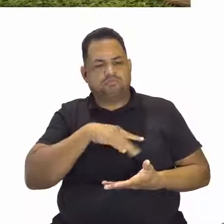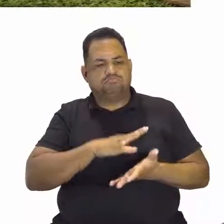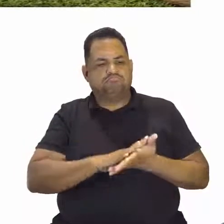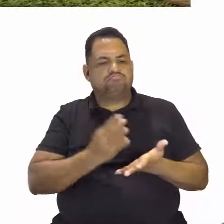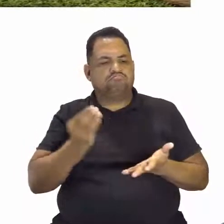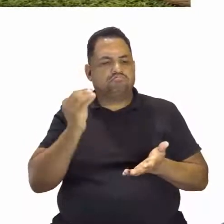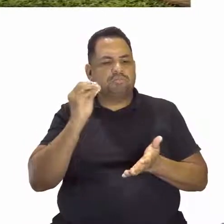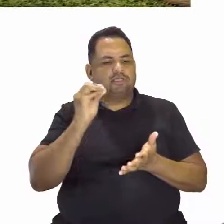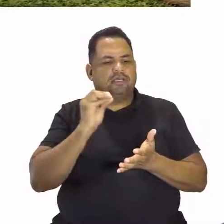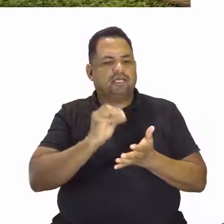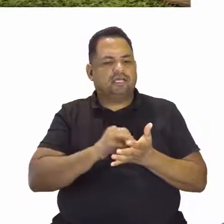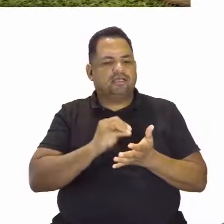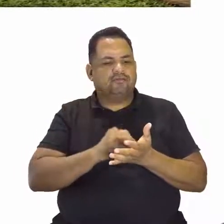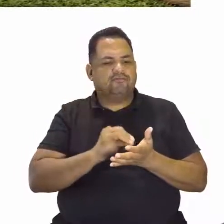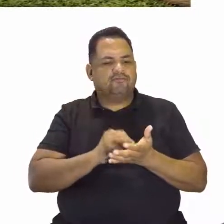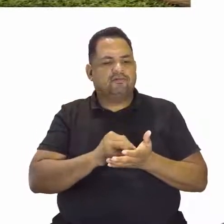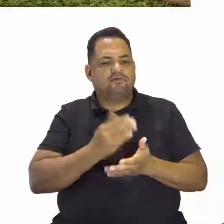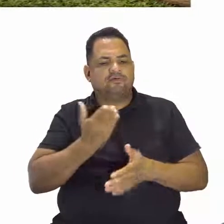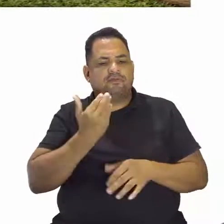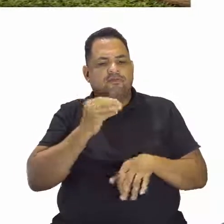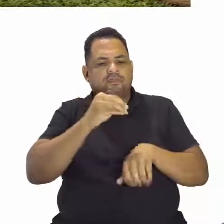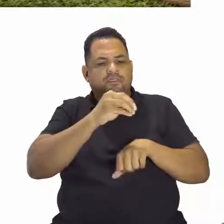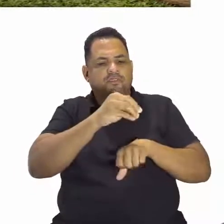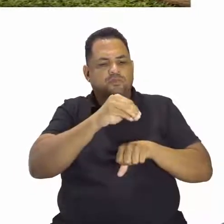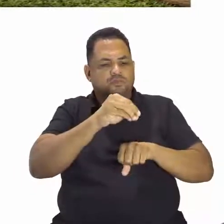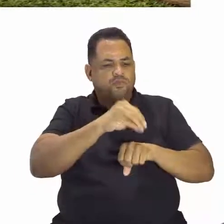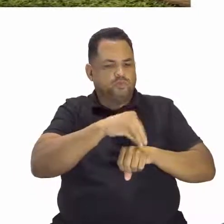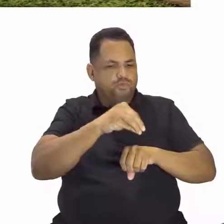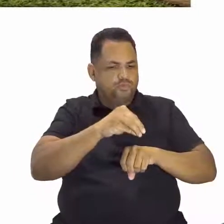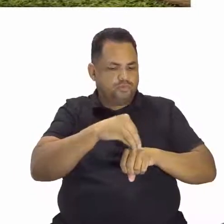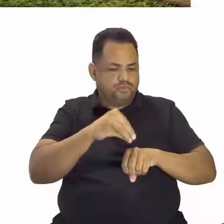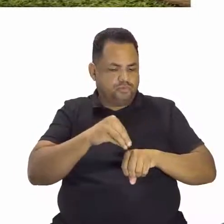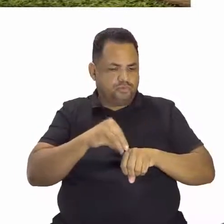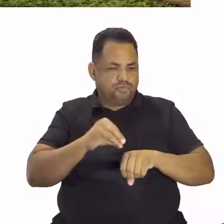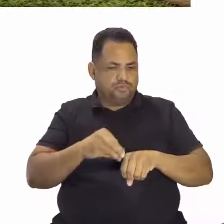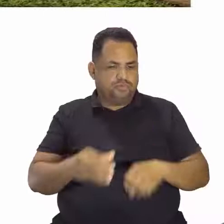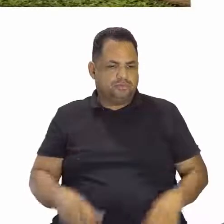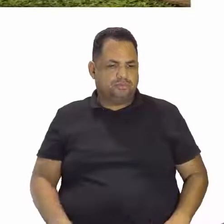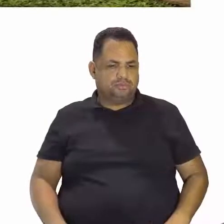né? Muita gente cometeu suicídio